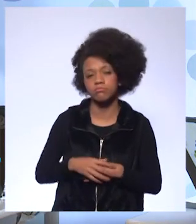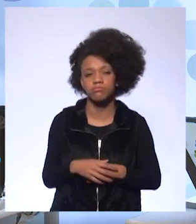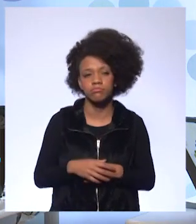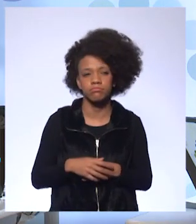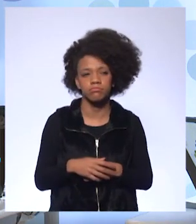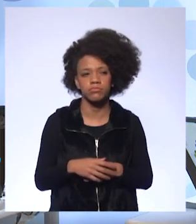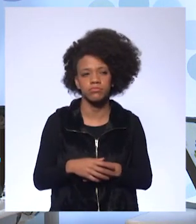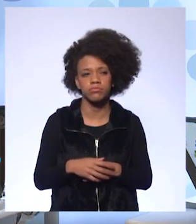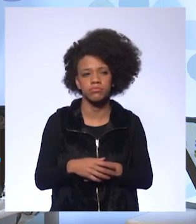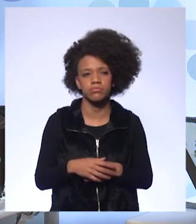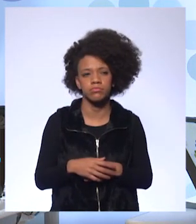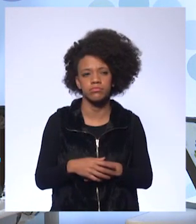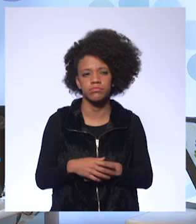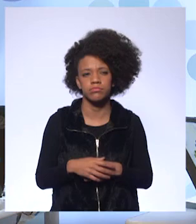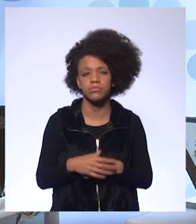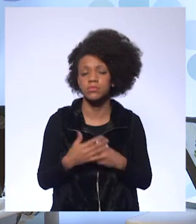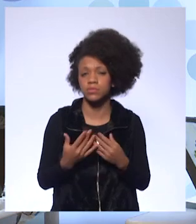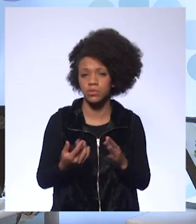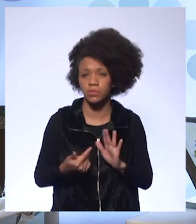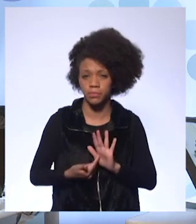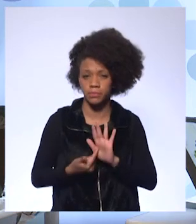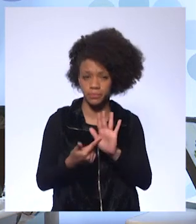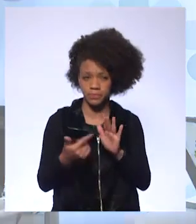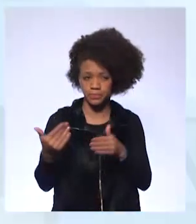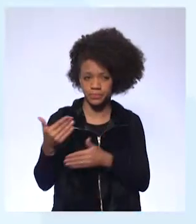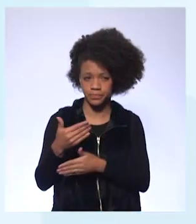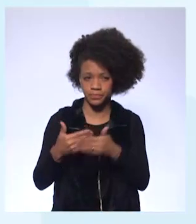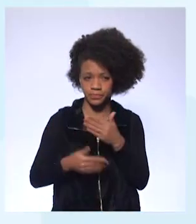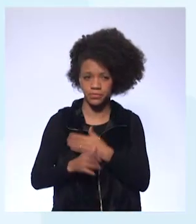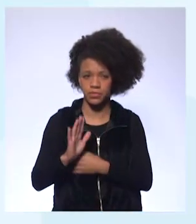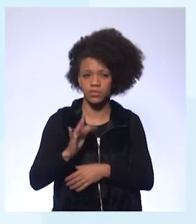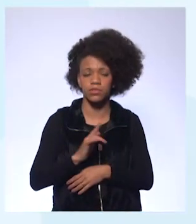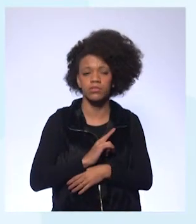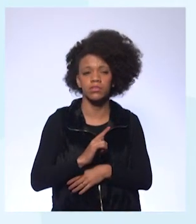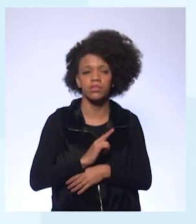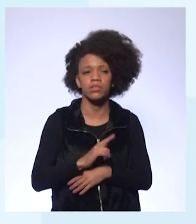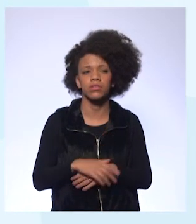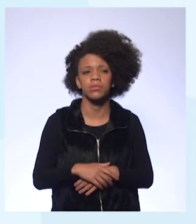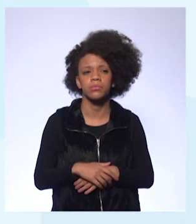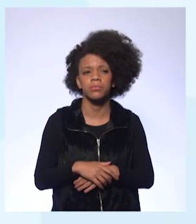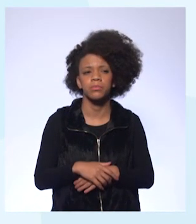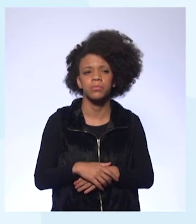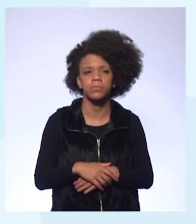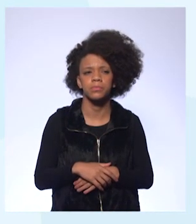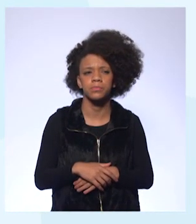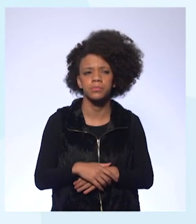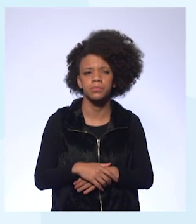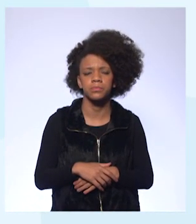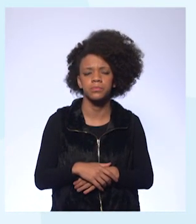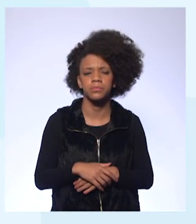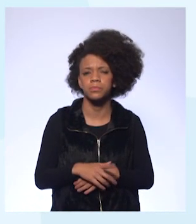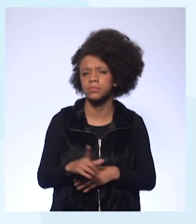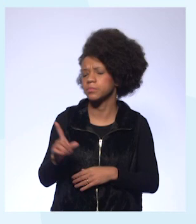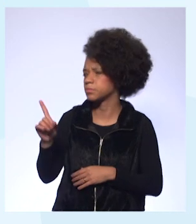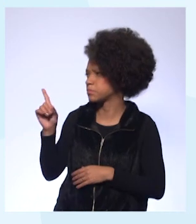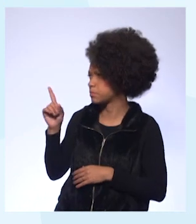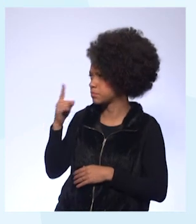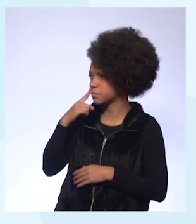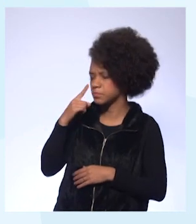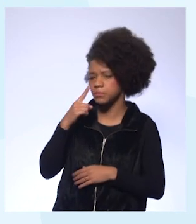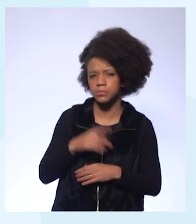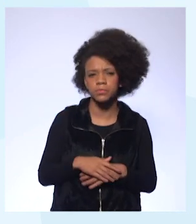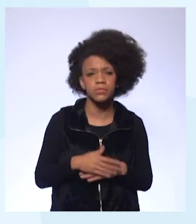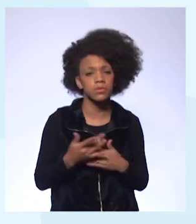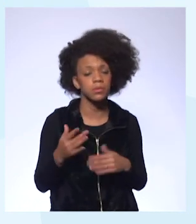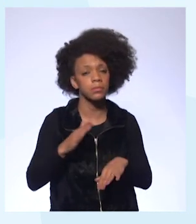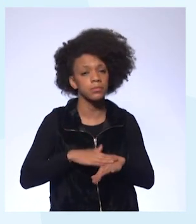Então vamos colocar a tela a gente eu tenho aqui na próximos Leifert Marcos ontem Will this past Will haunt Netflix